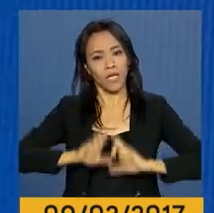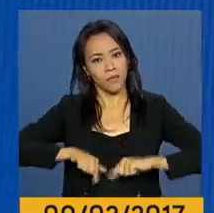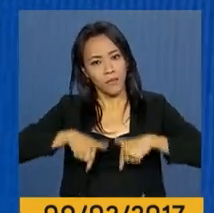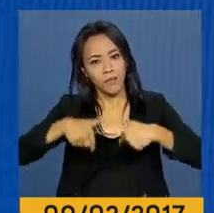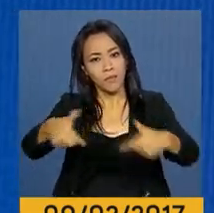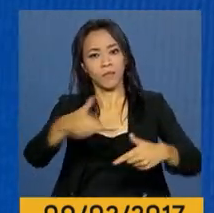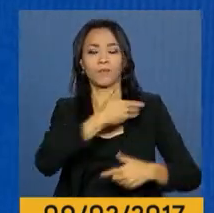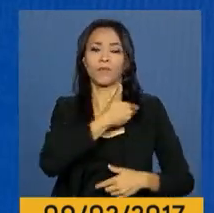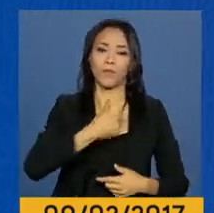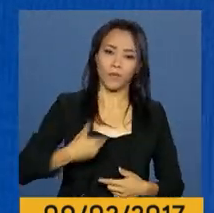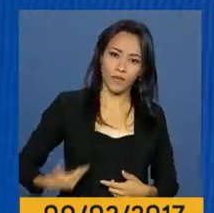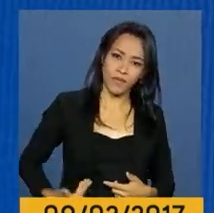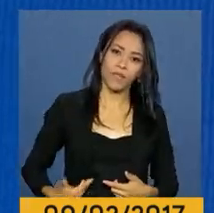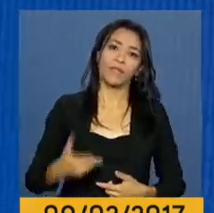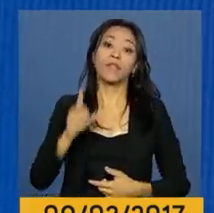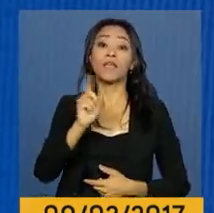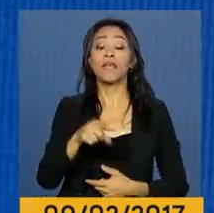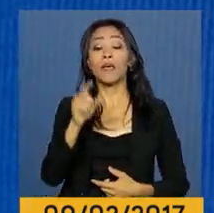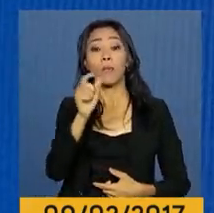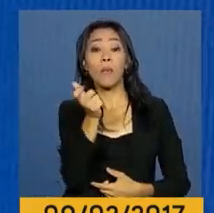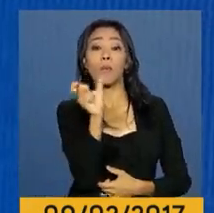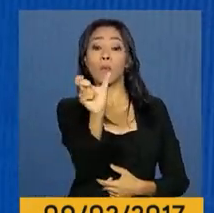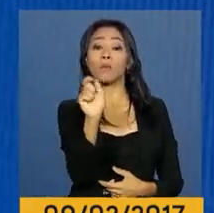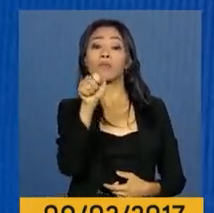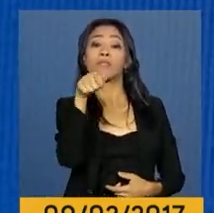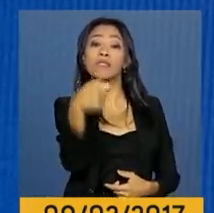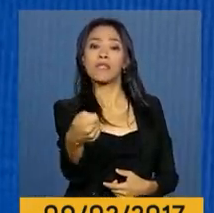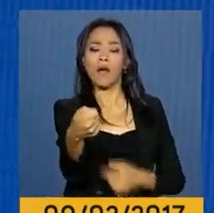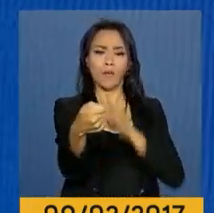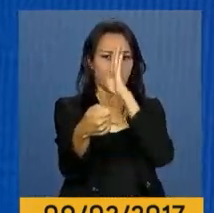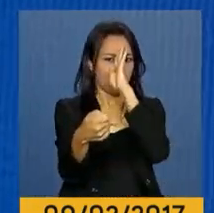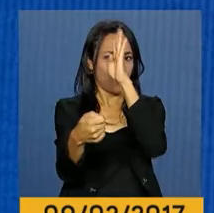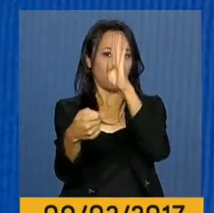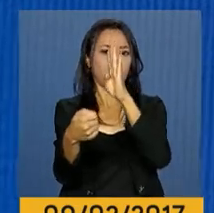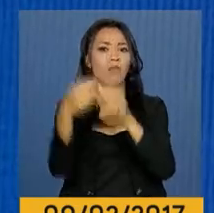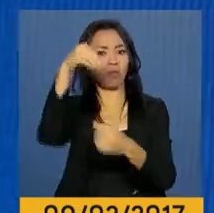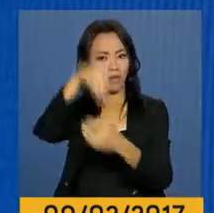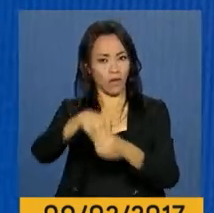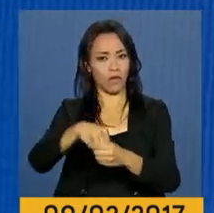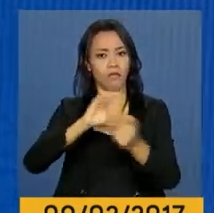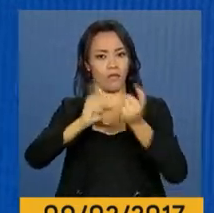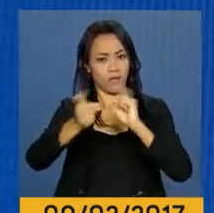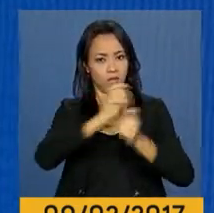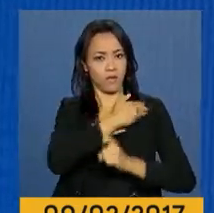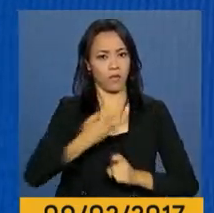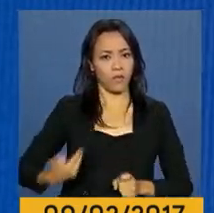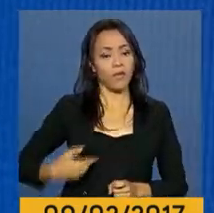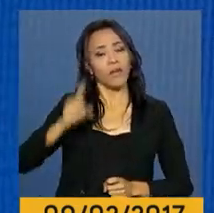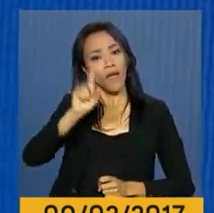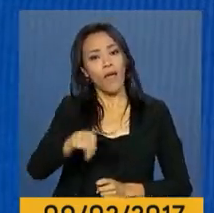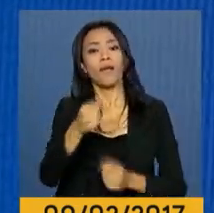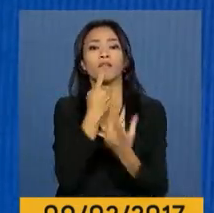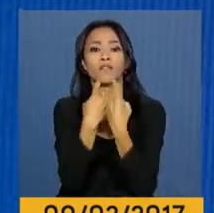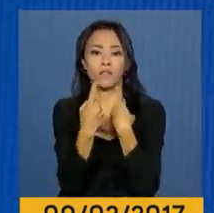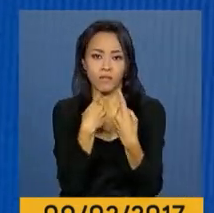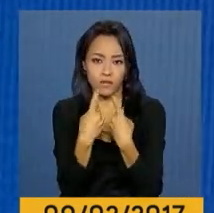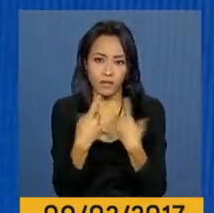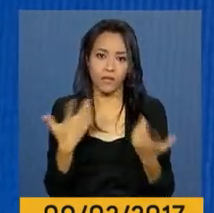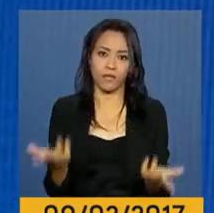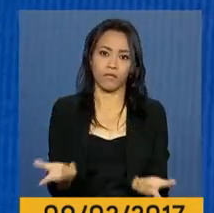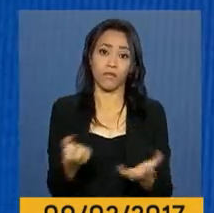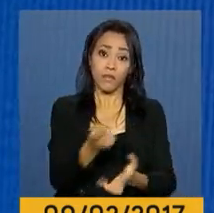nosso governo a palavra diálogo Hum o que mais fazemos no governo meus senhores e minhas senhoras é dialogar